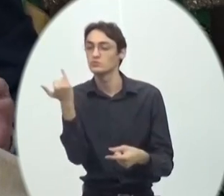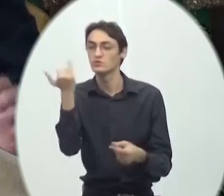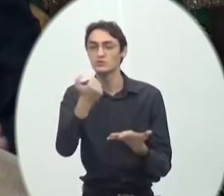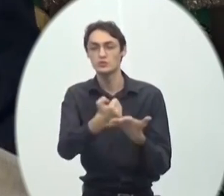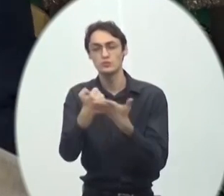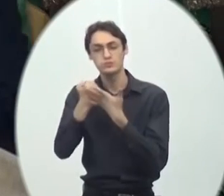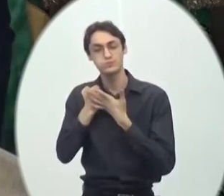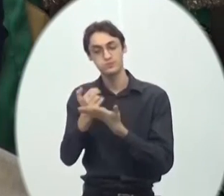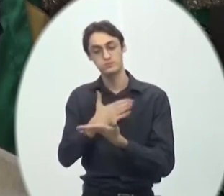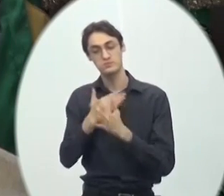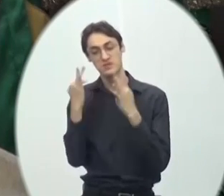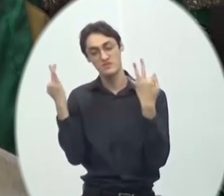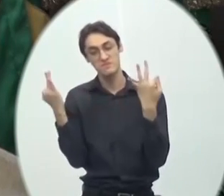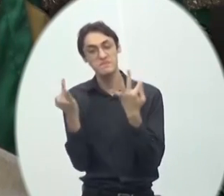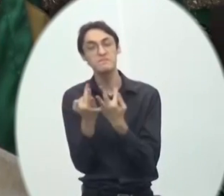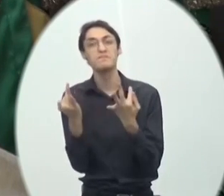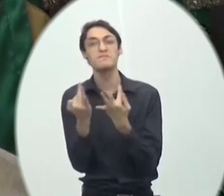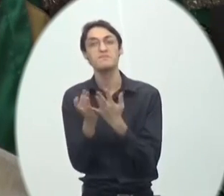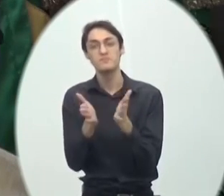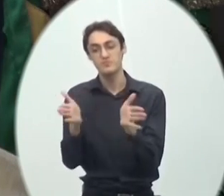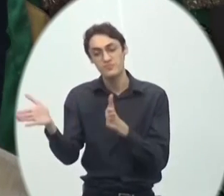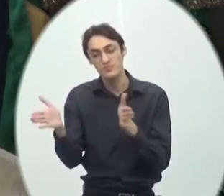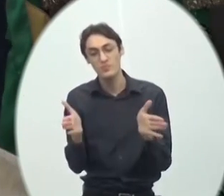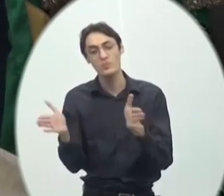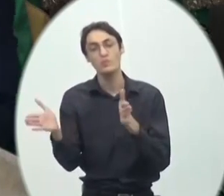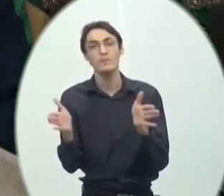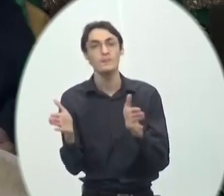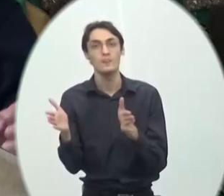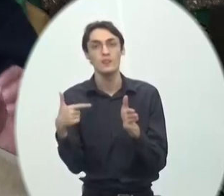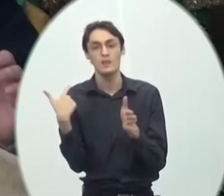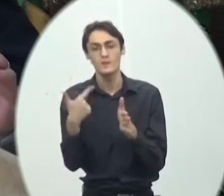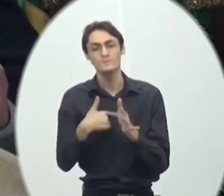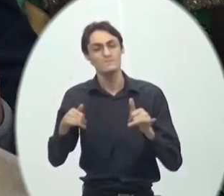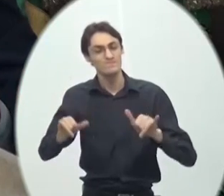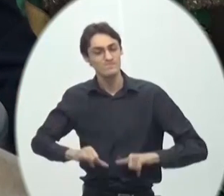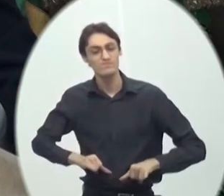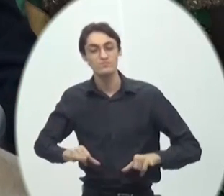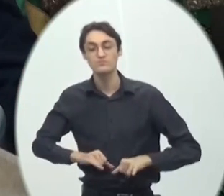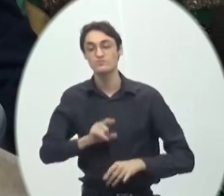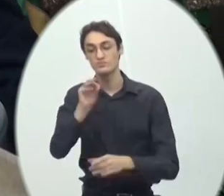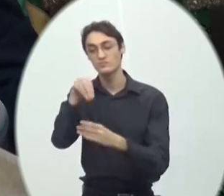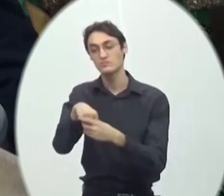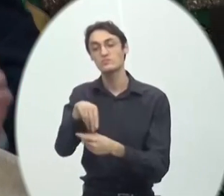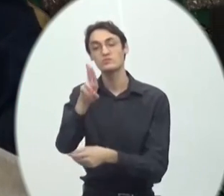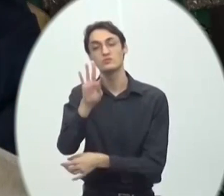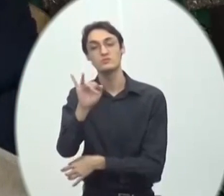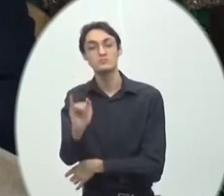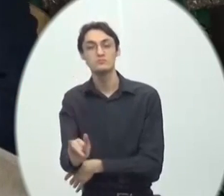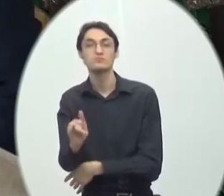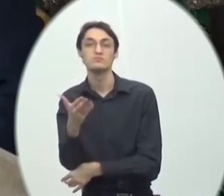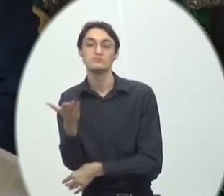suporte durante todo o período que nós vivenciamos essa grande tragédia que aconteceu na nossa